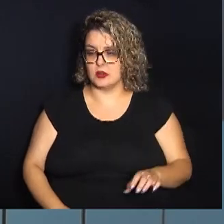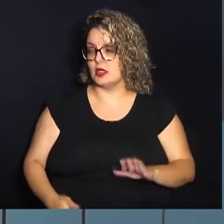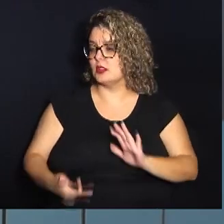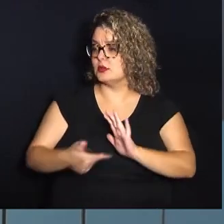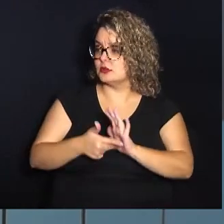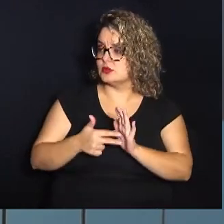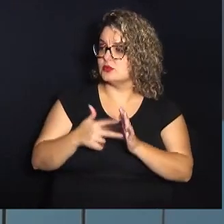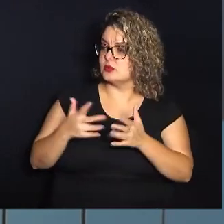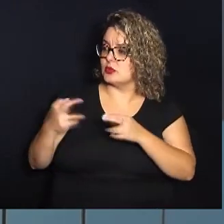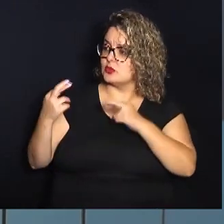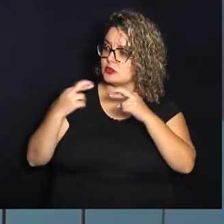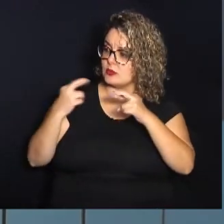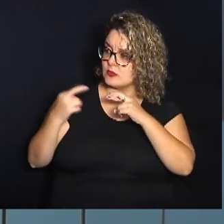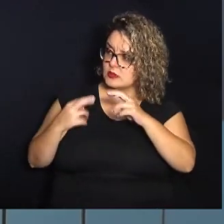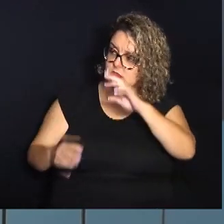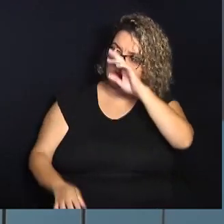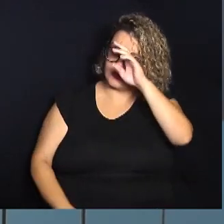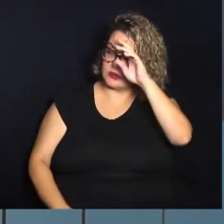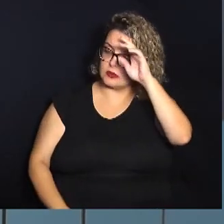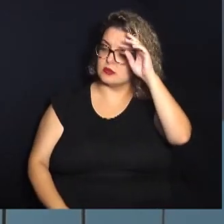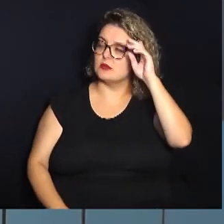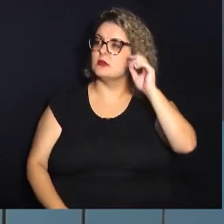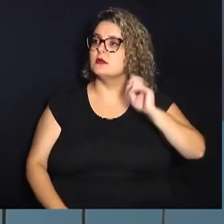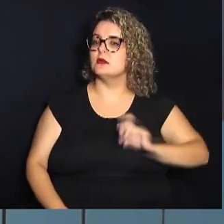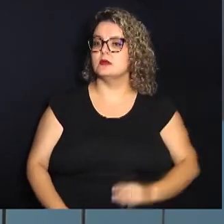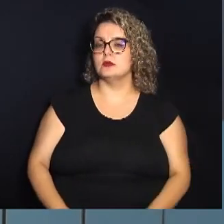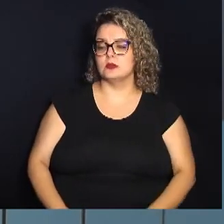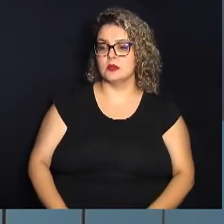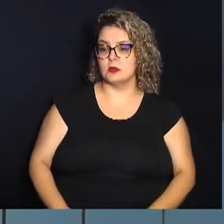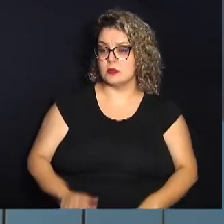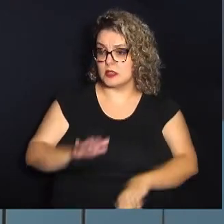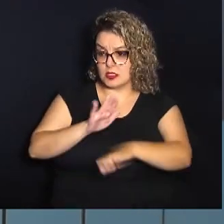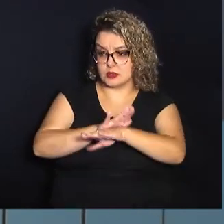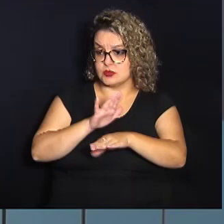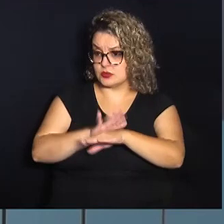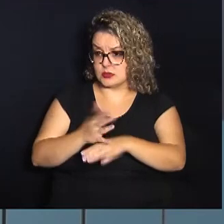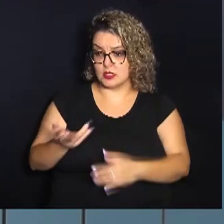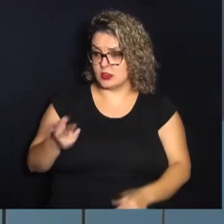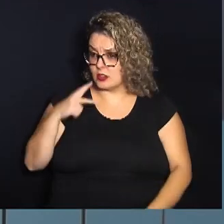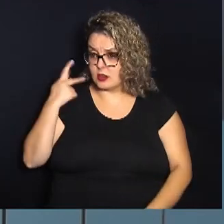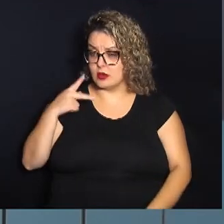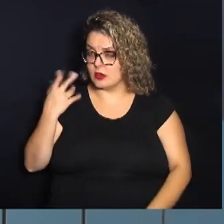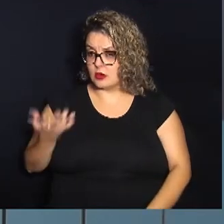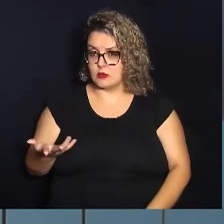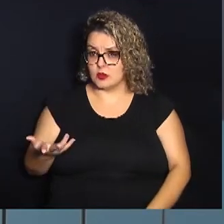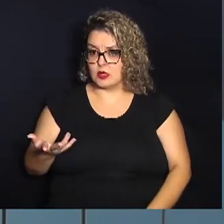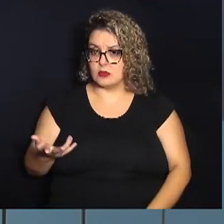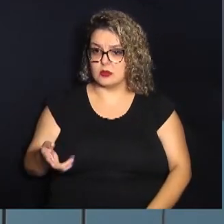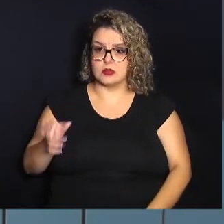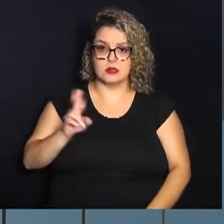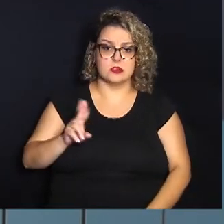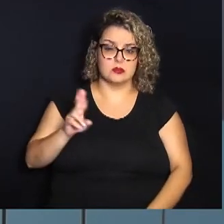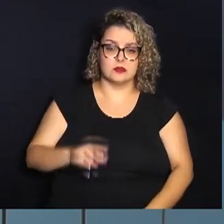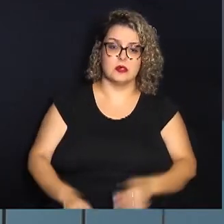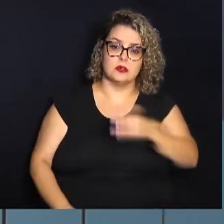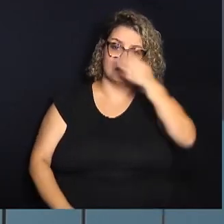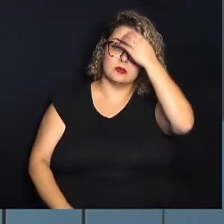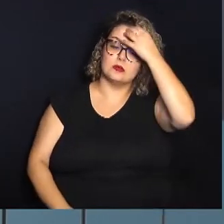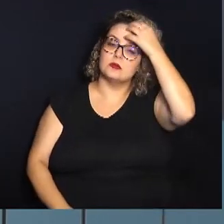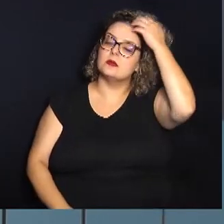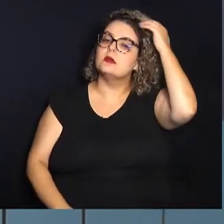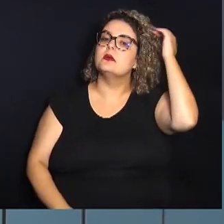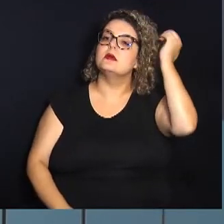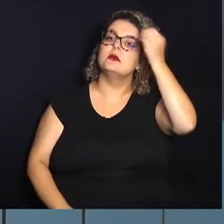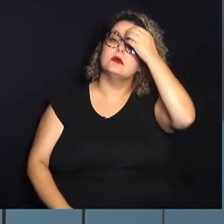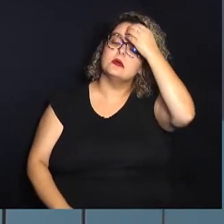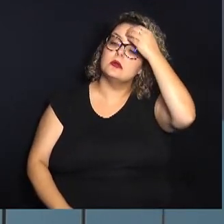essa fiscalização vinha contribuir com a política, né, com o que está sendo implementado. Então, a gente tem que fazer de